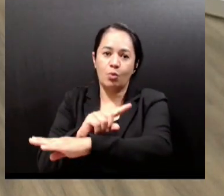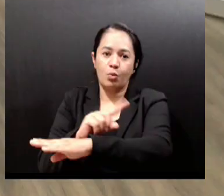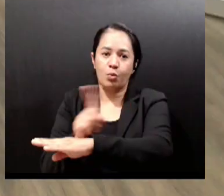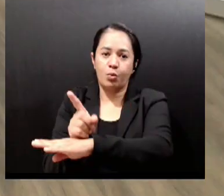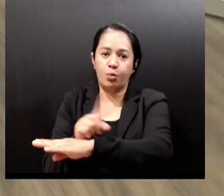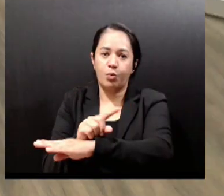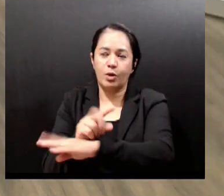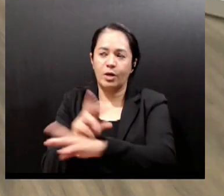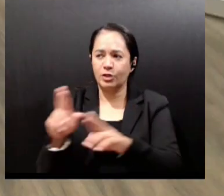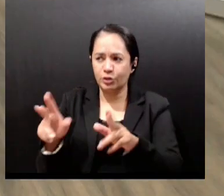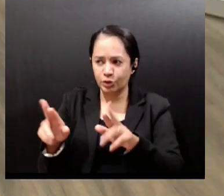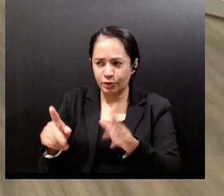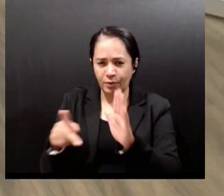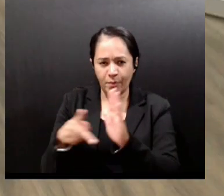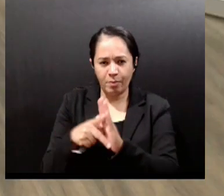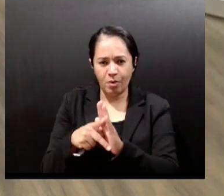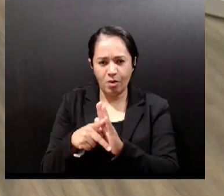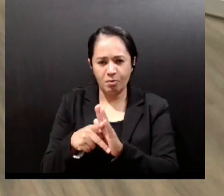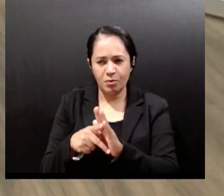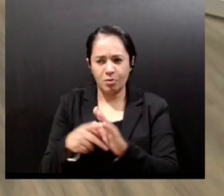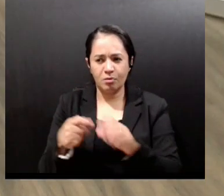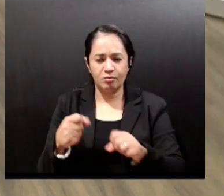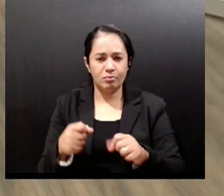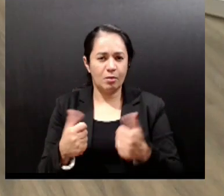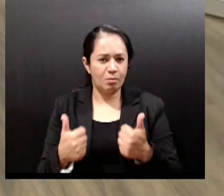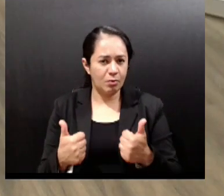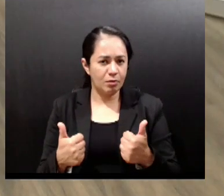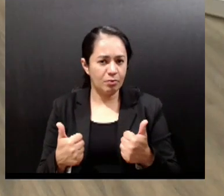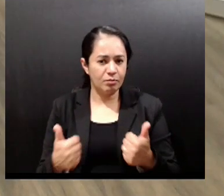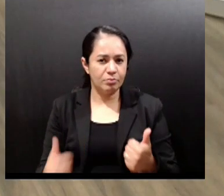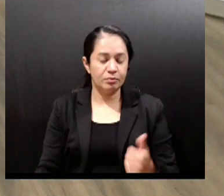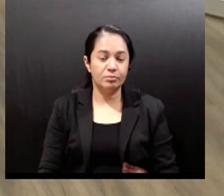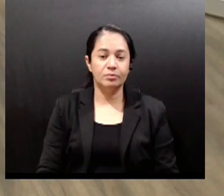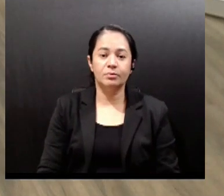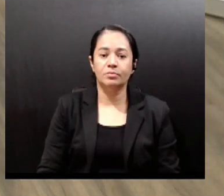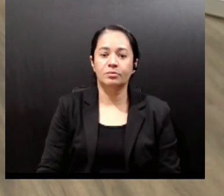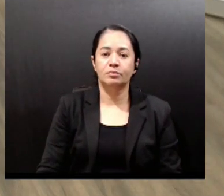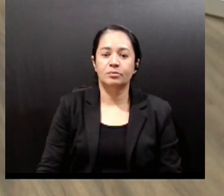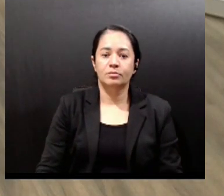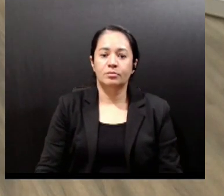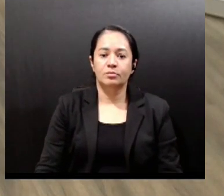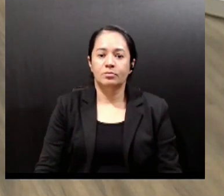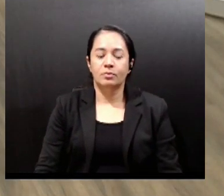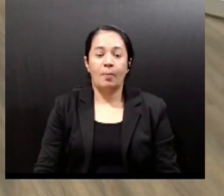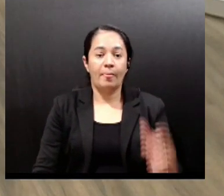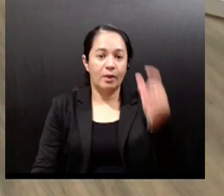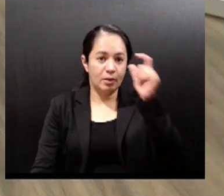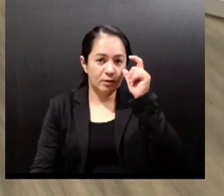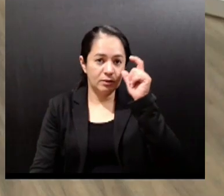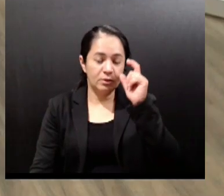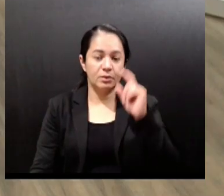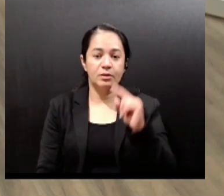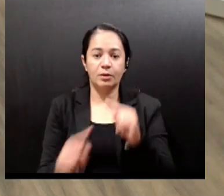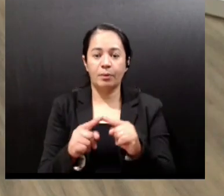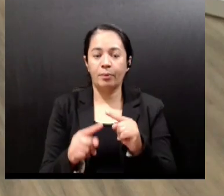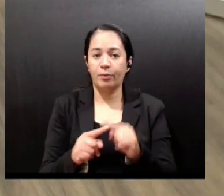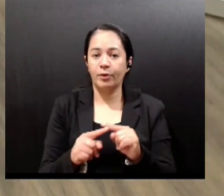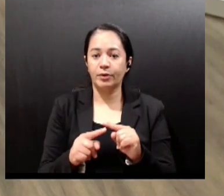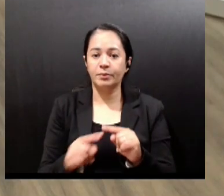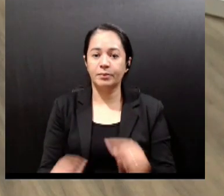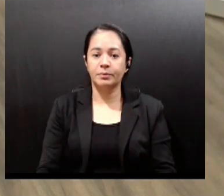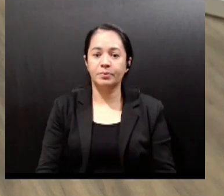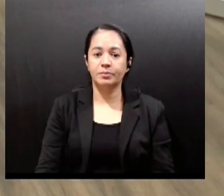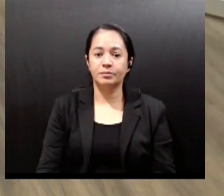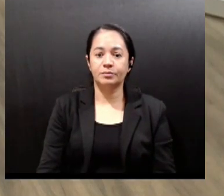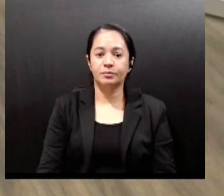motocicleta seria viável? É uma questão bem interessante, porque o limite